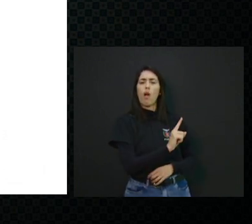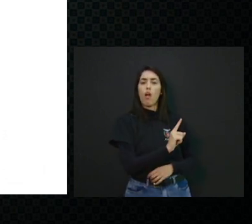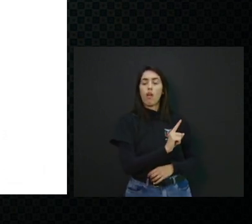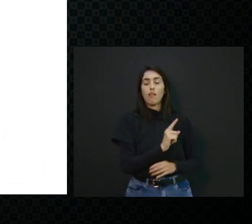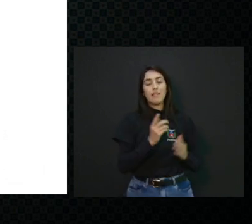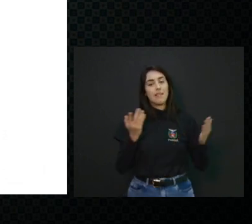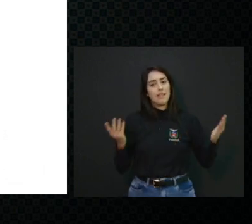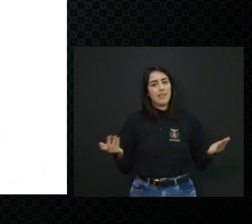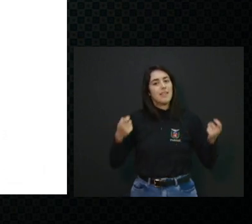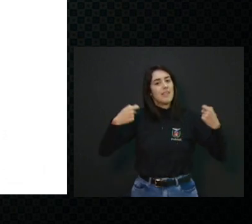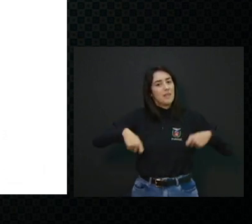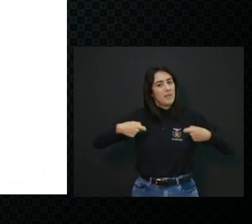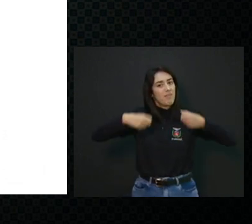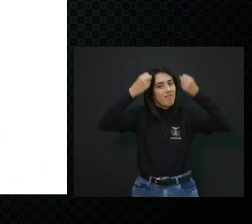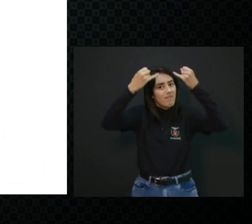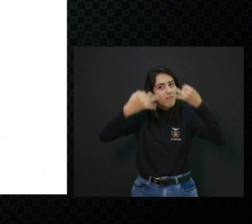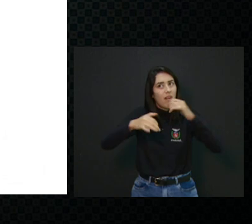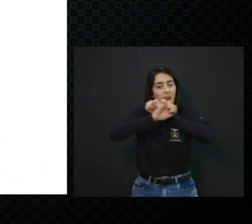realmente desmistificar